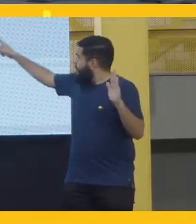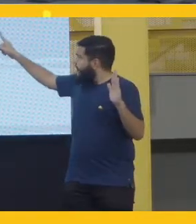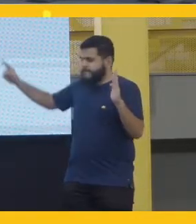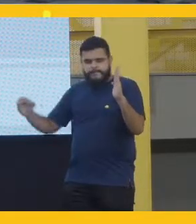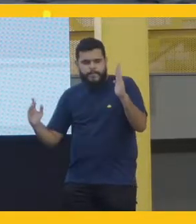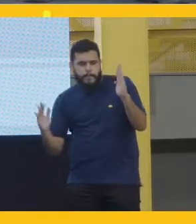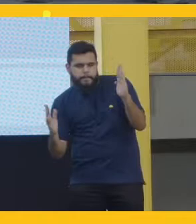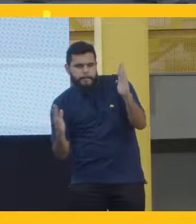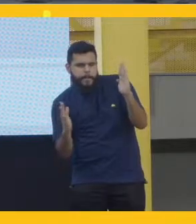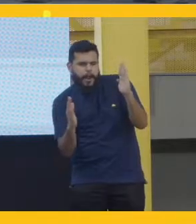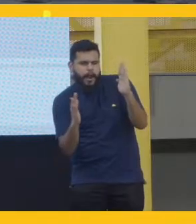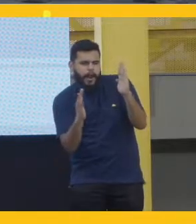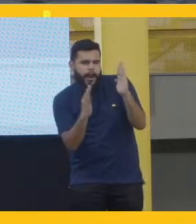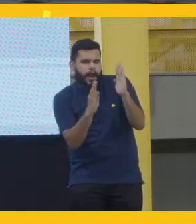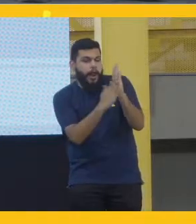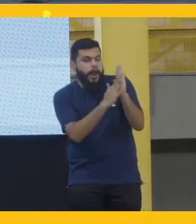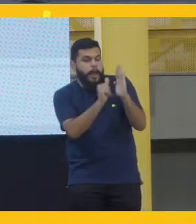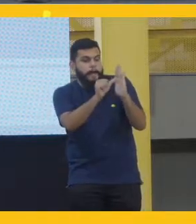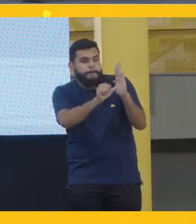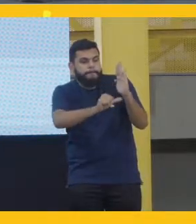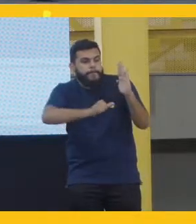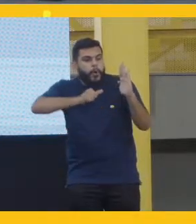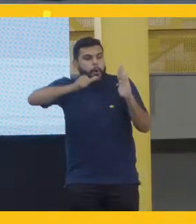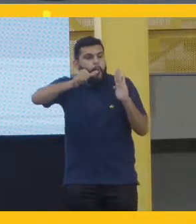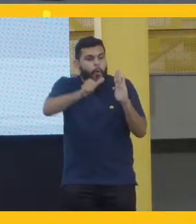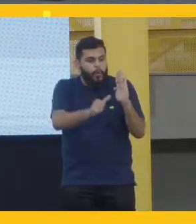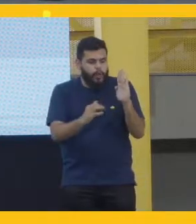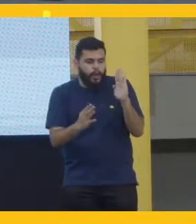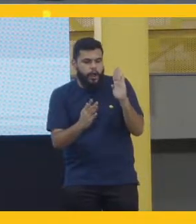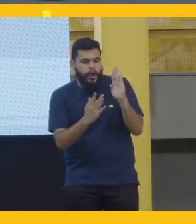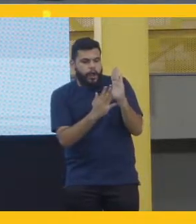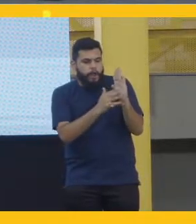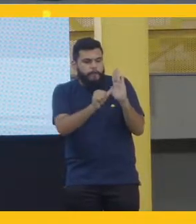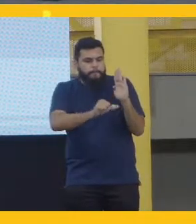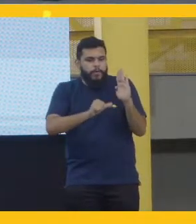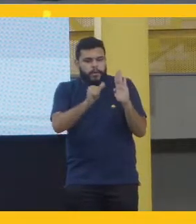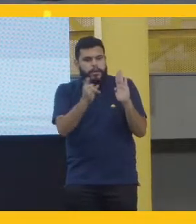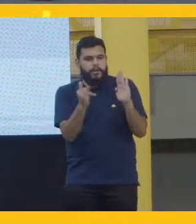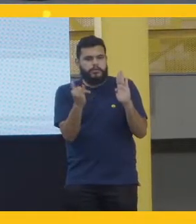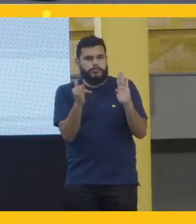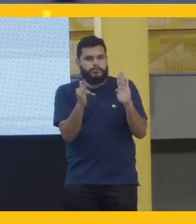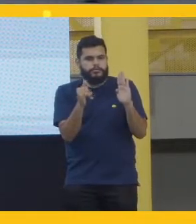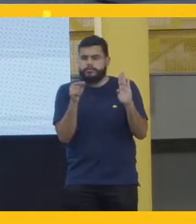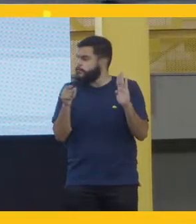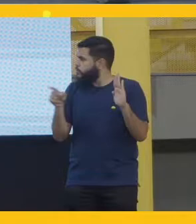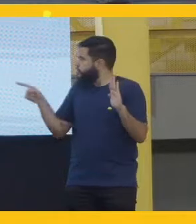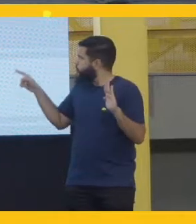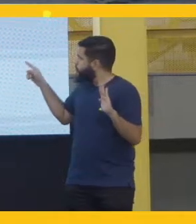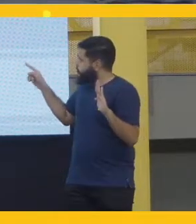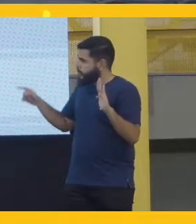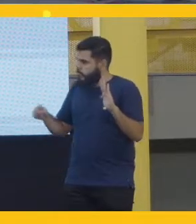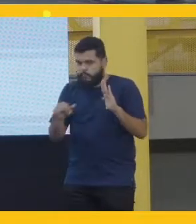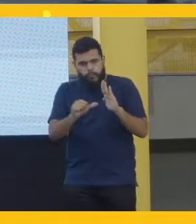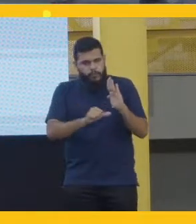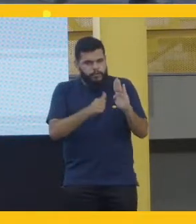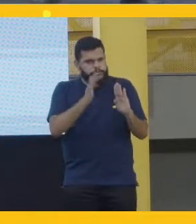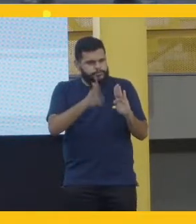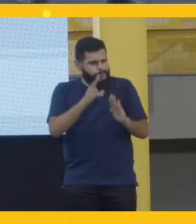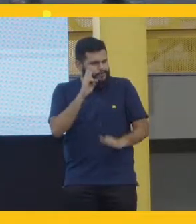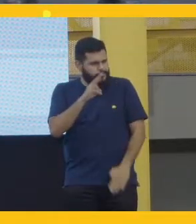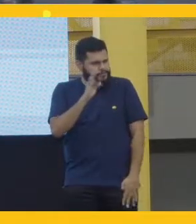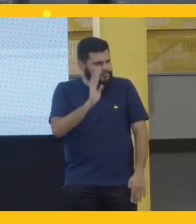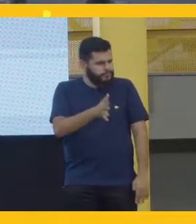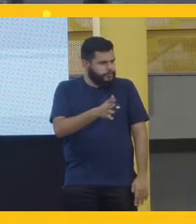esse objeto transforma essa energia luminosa em energia térmica. Vocês já notaram que quando você ilumina alguma coisa, essa